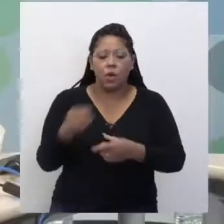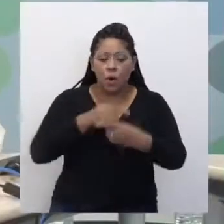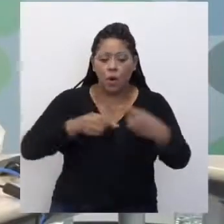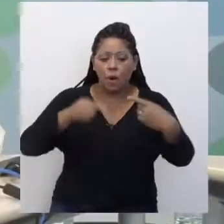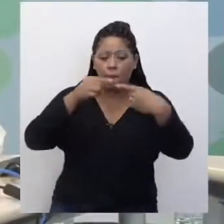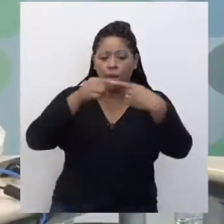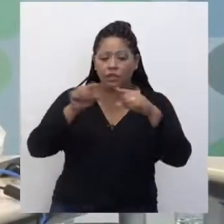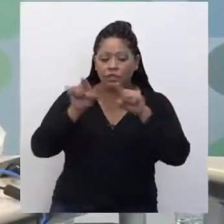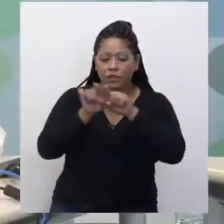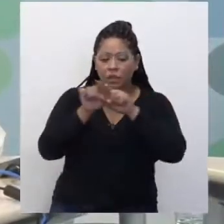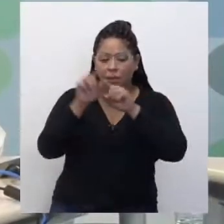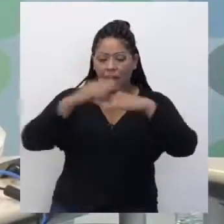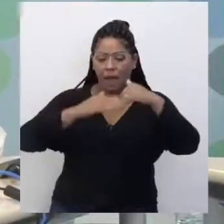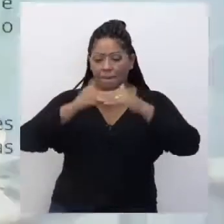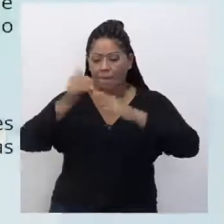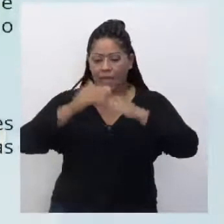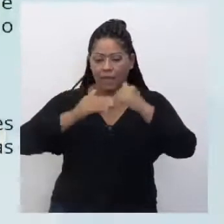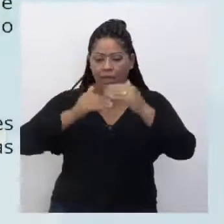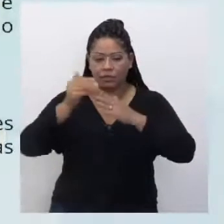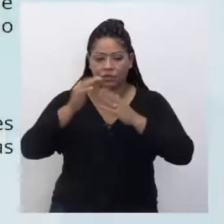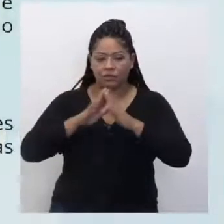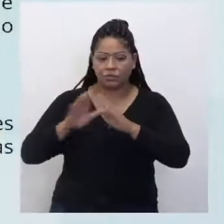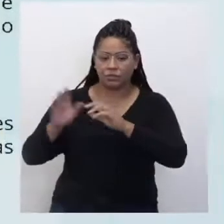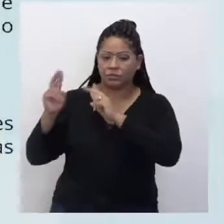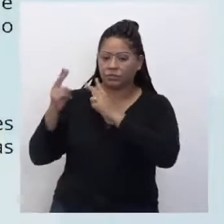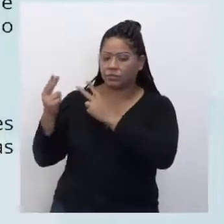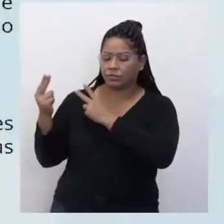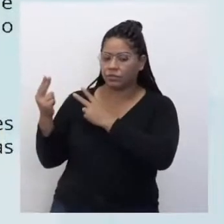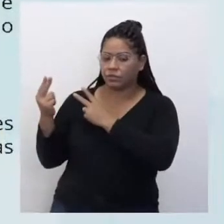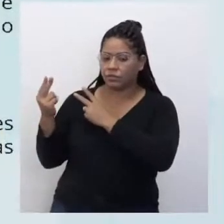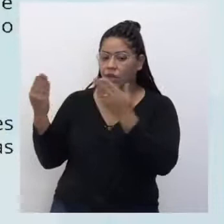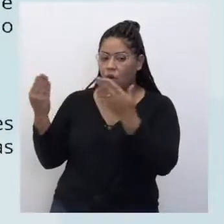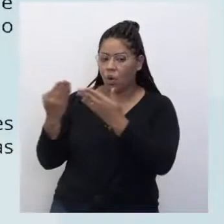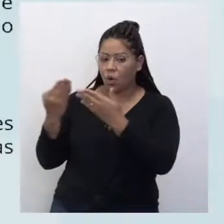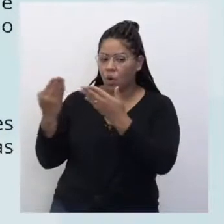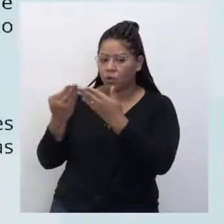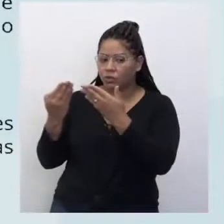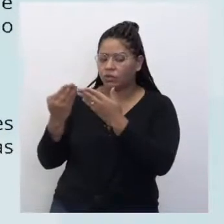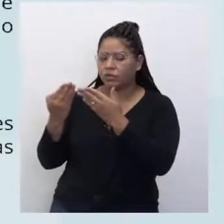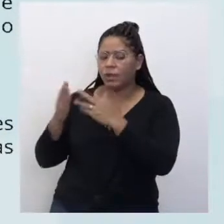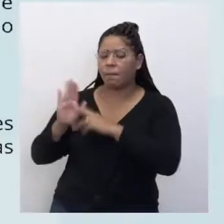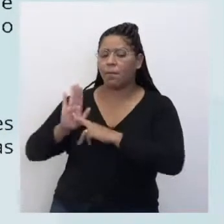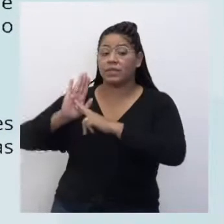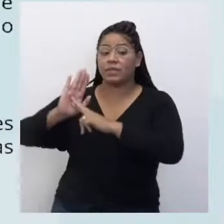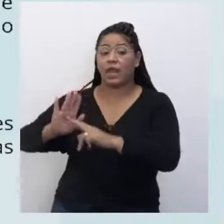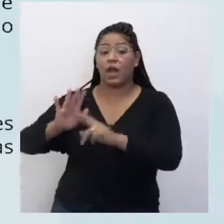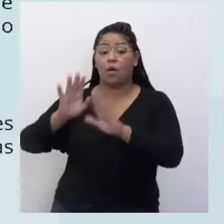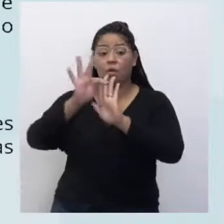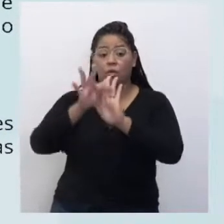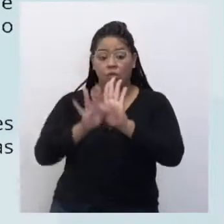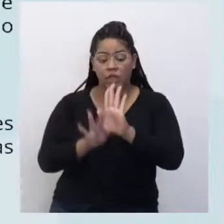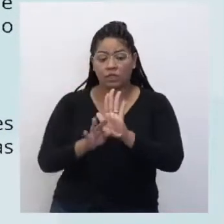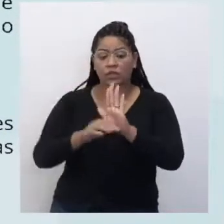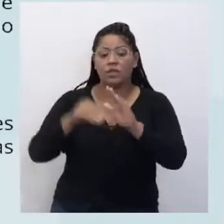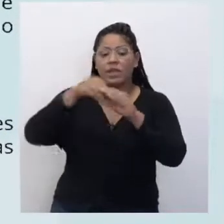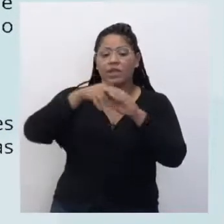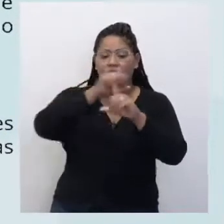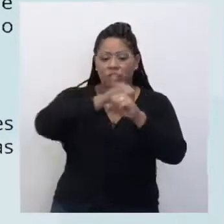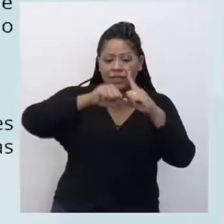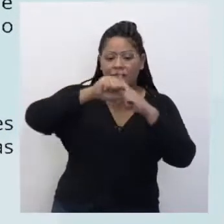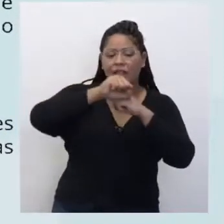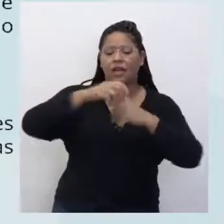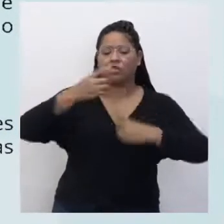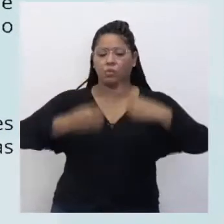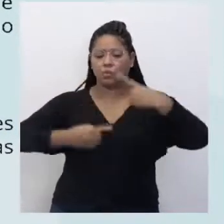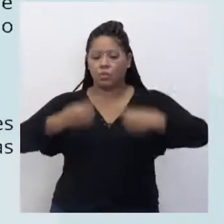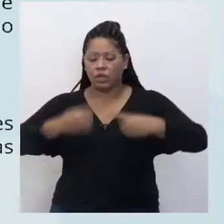a habilidade da aula de hoje. Hoje, nossos objetivos são apresentar o contexto social, político e